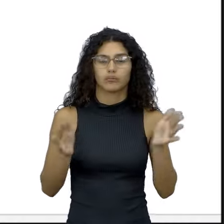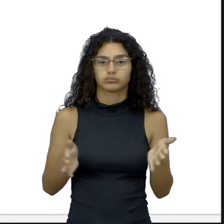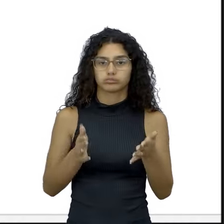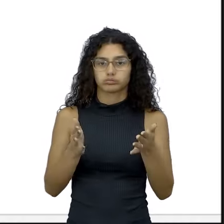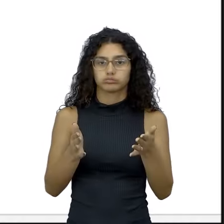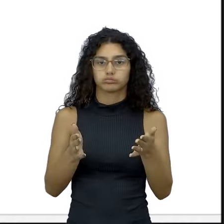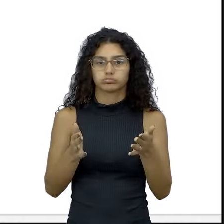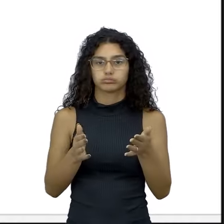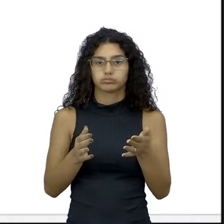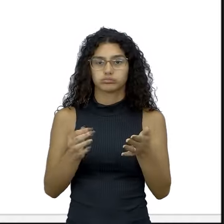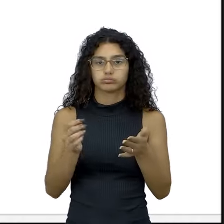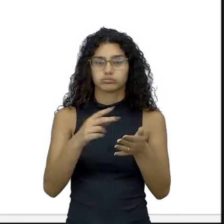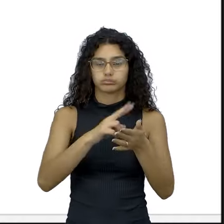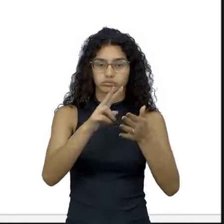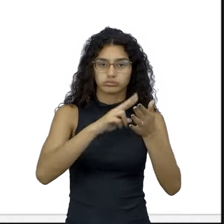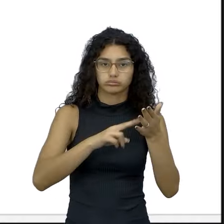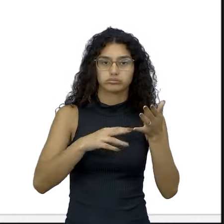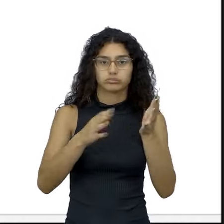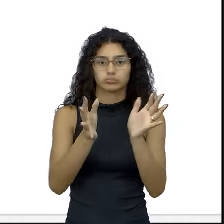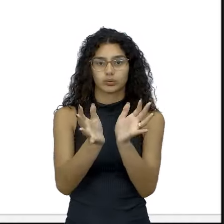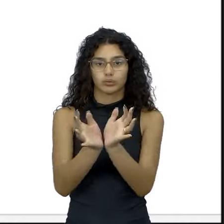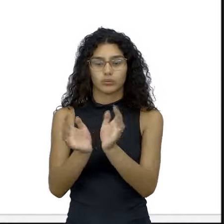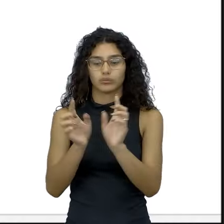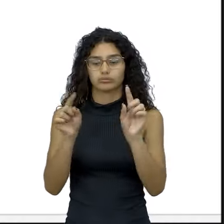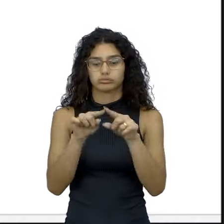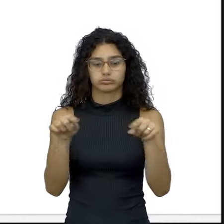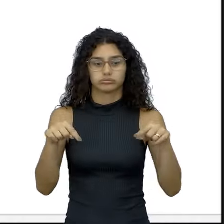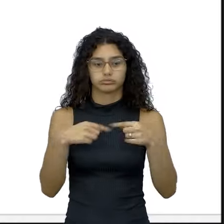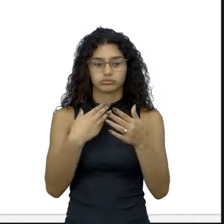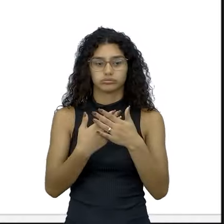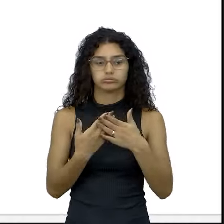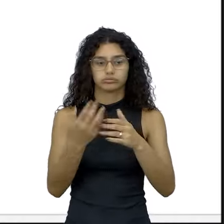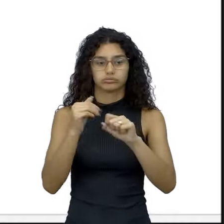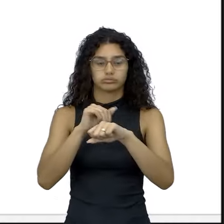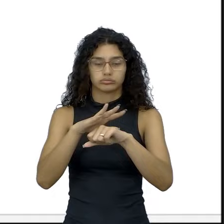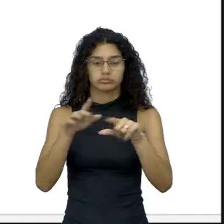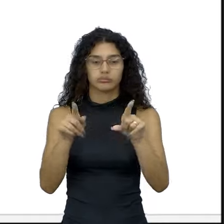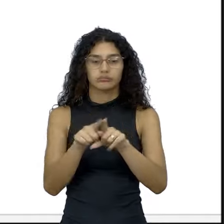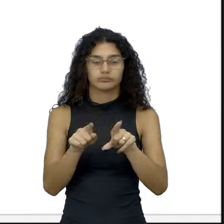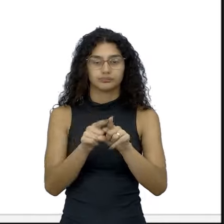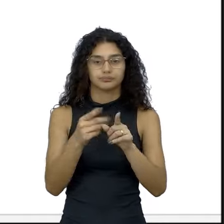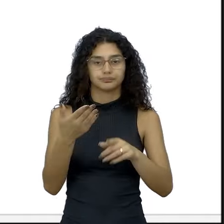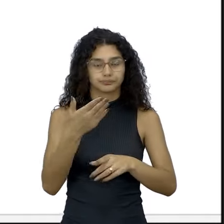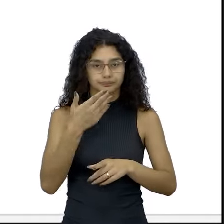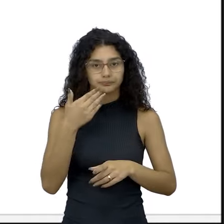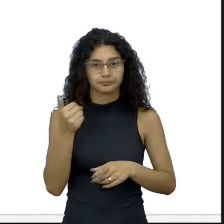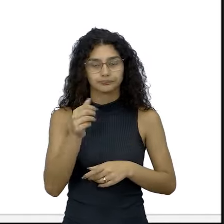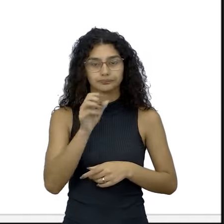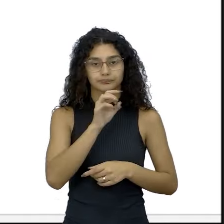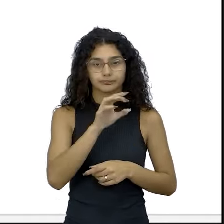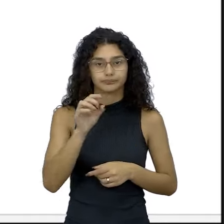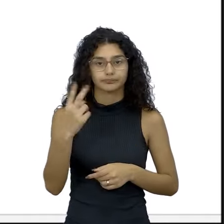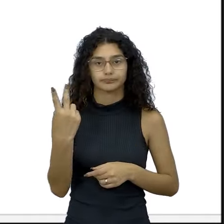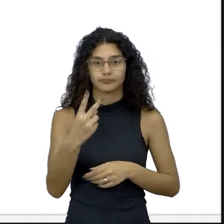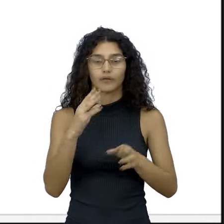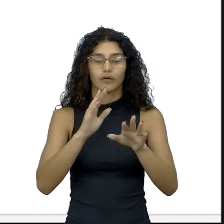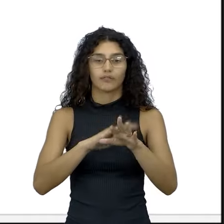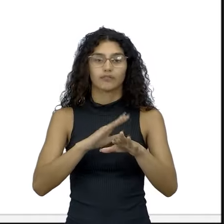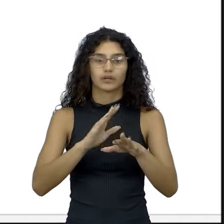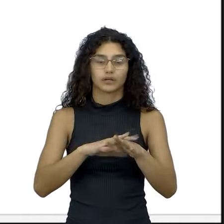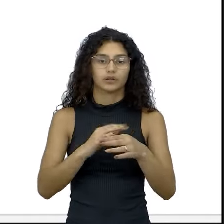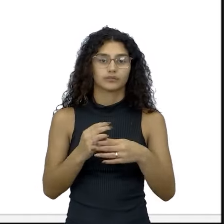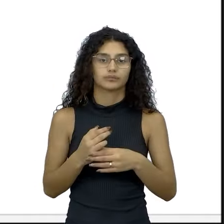né, para a turma, que daí irão dando sugestões e irão aprimorando. Cada dupla vai fazer,